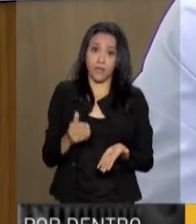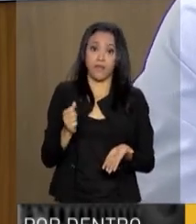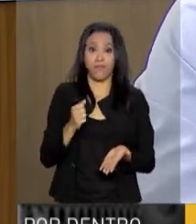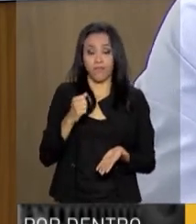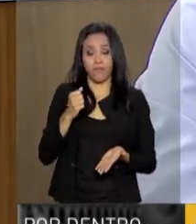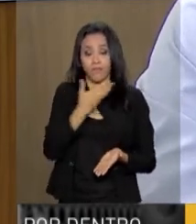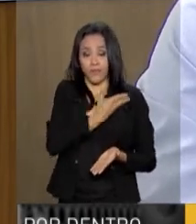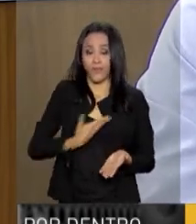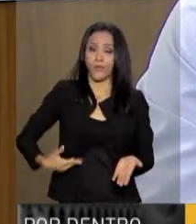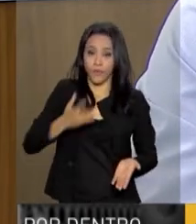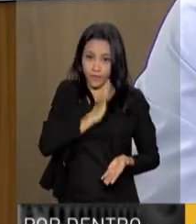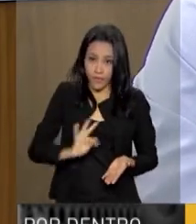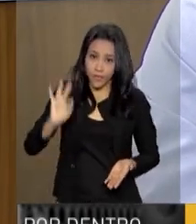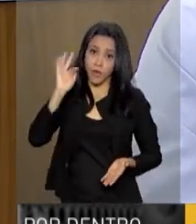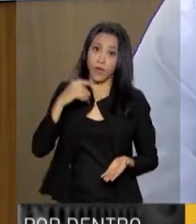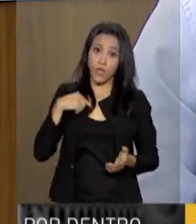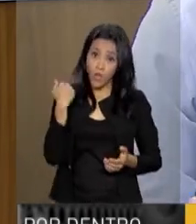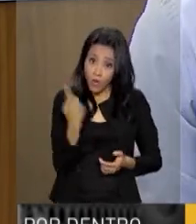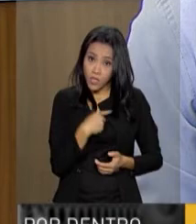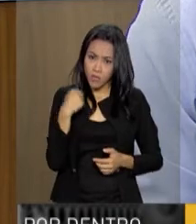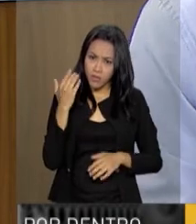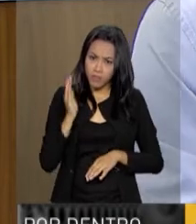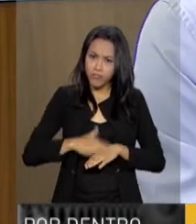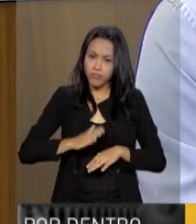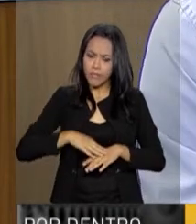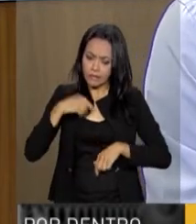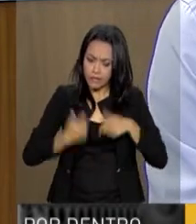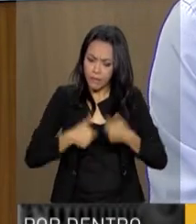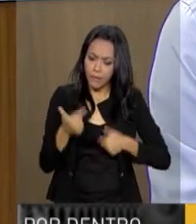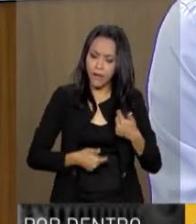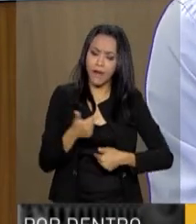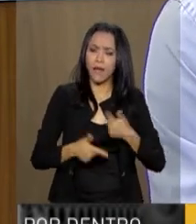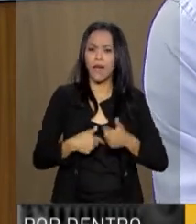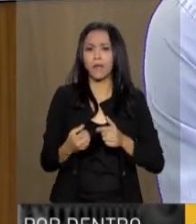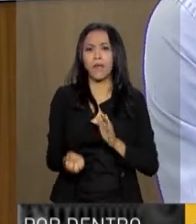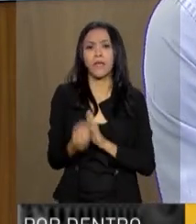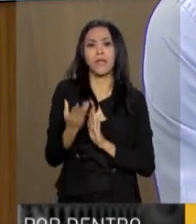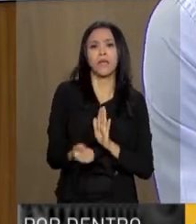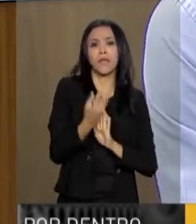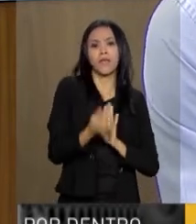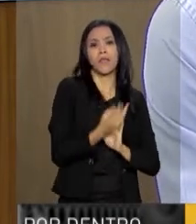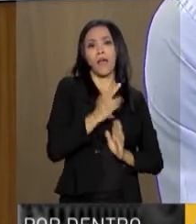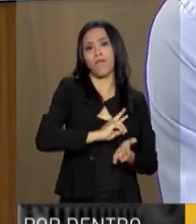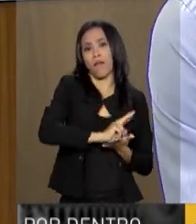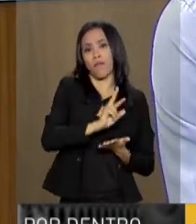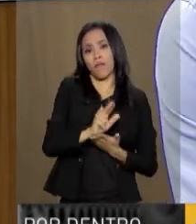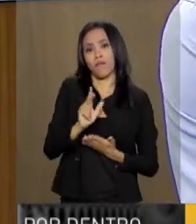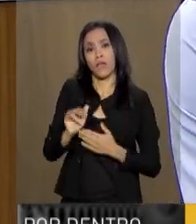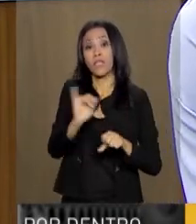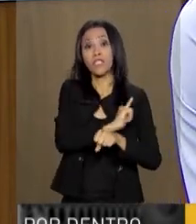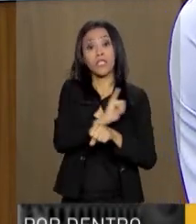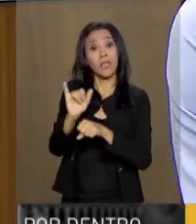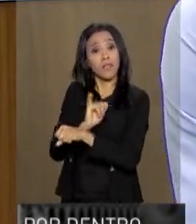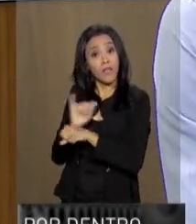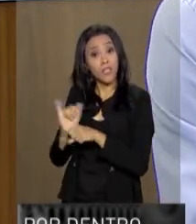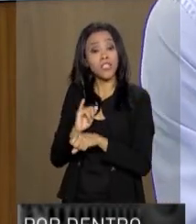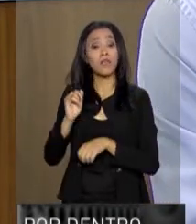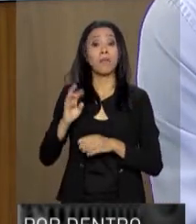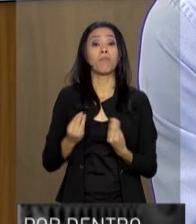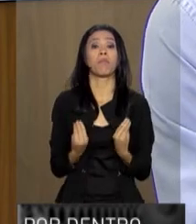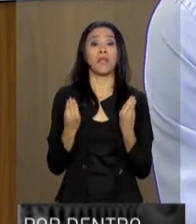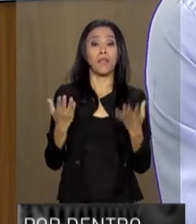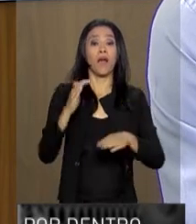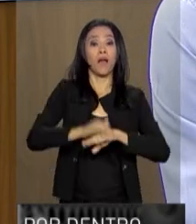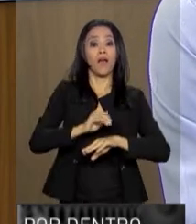buscado desenvolver várias estratégias na busca pela emancipação desses jovens o